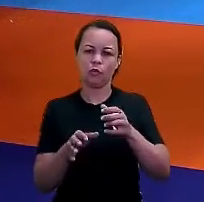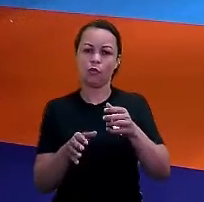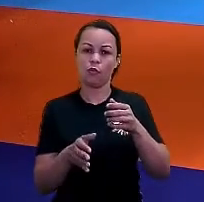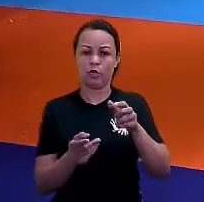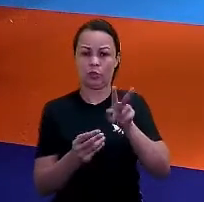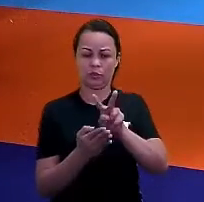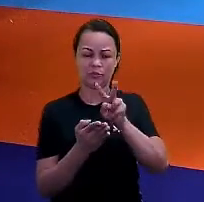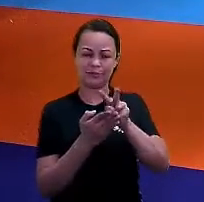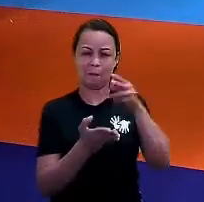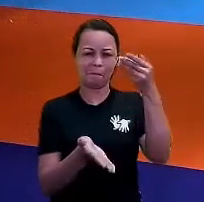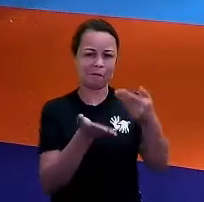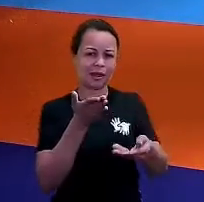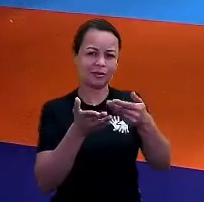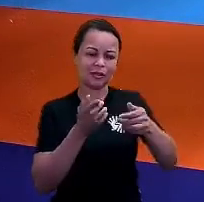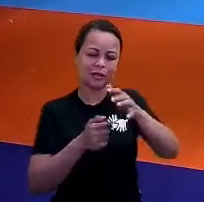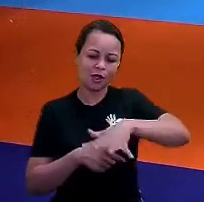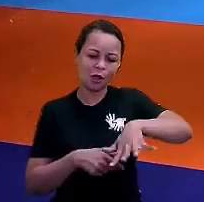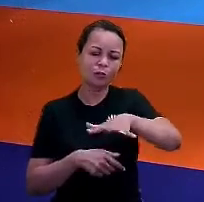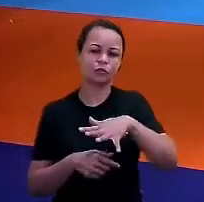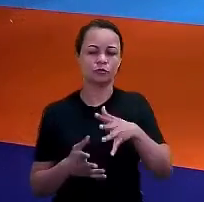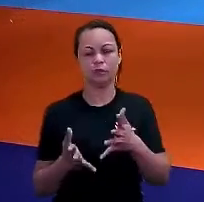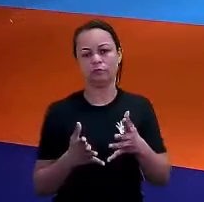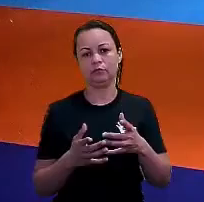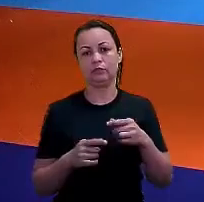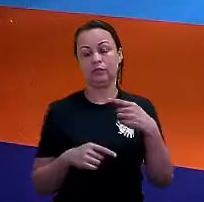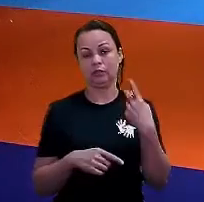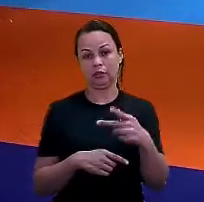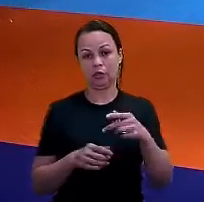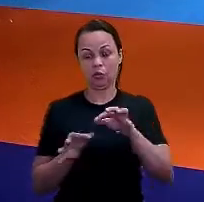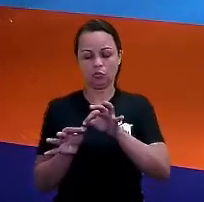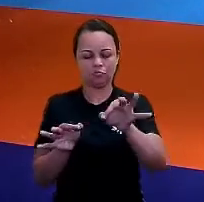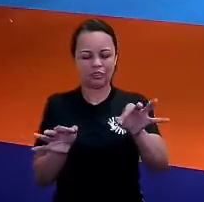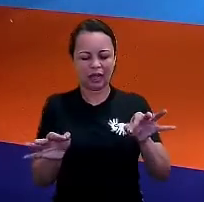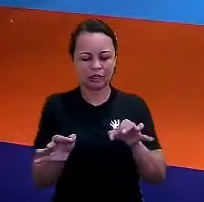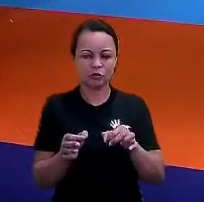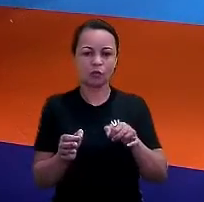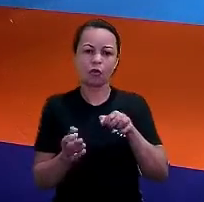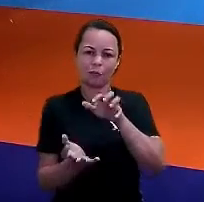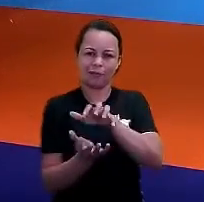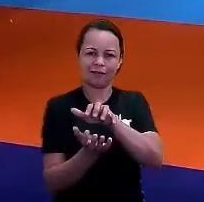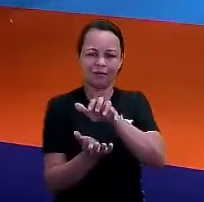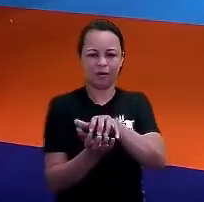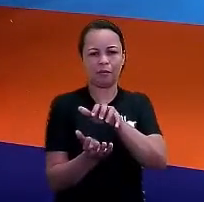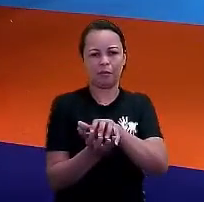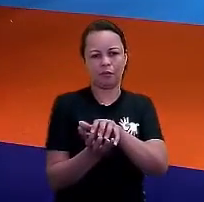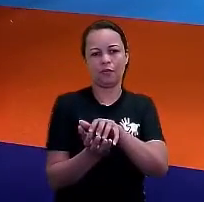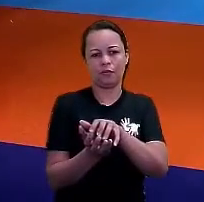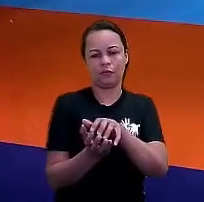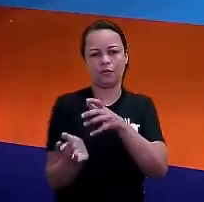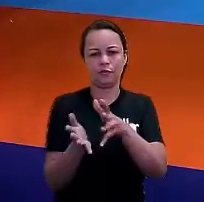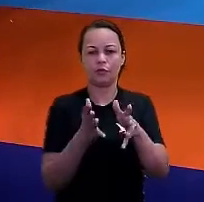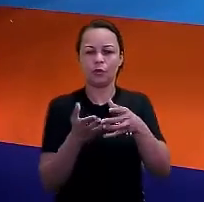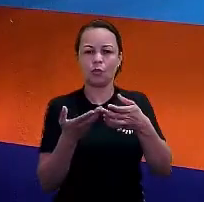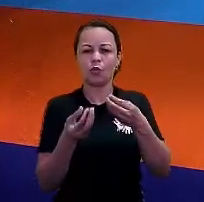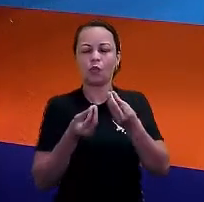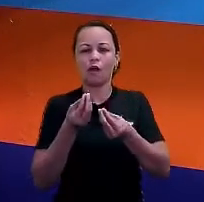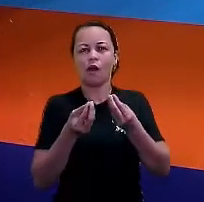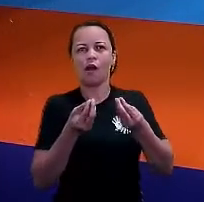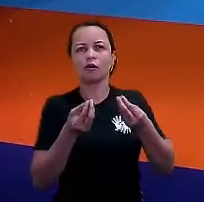essa região, todo o território pernambucano, a presença ou a chegada dos